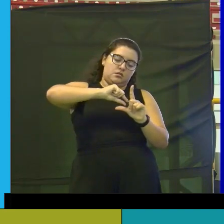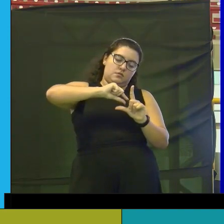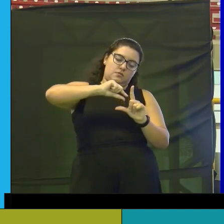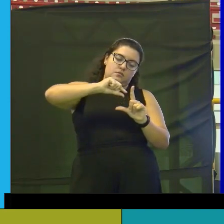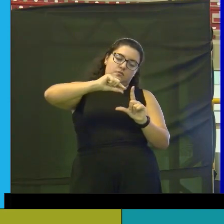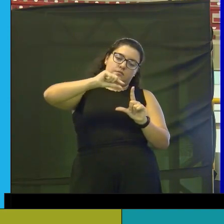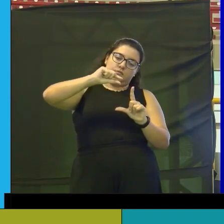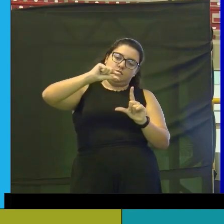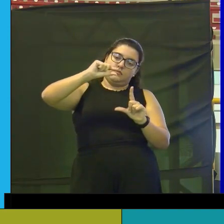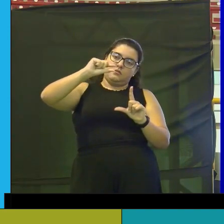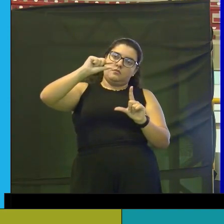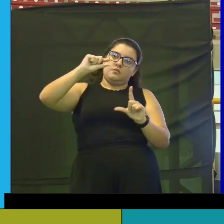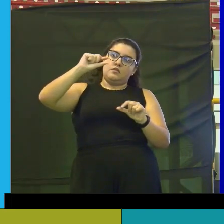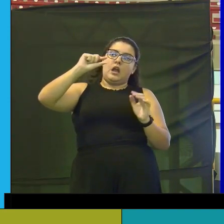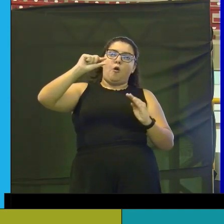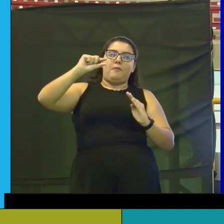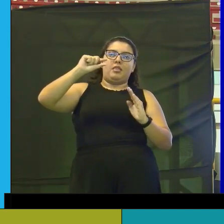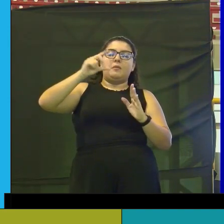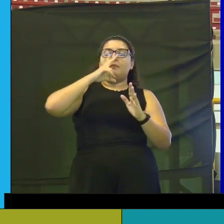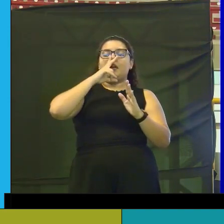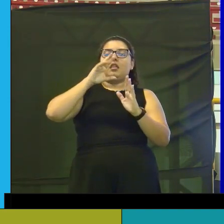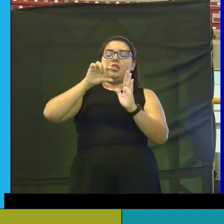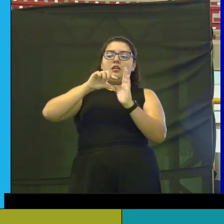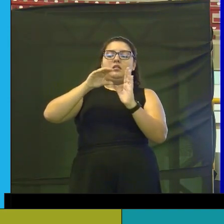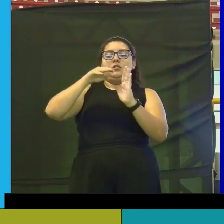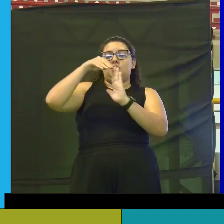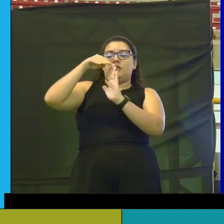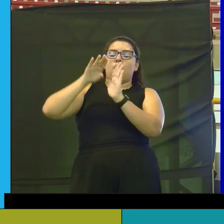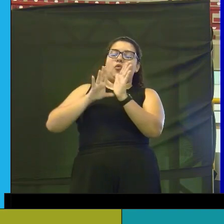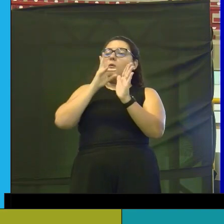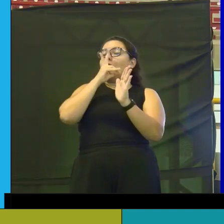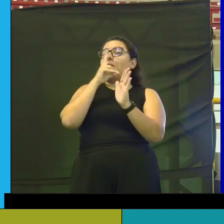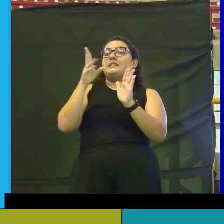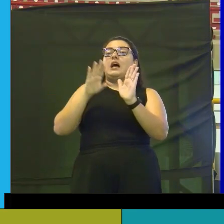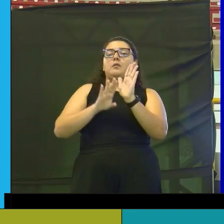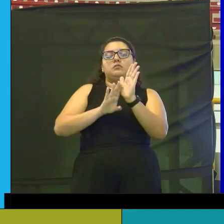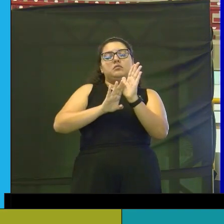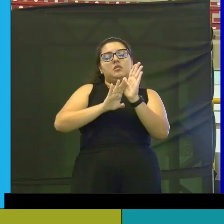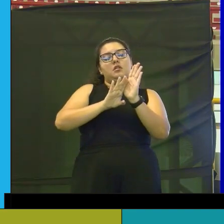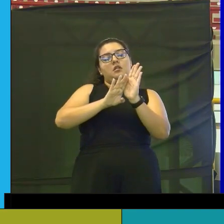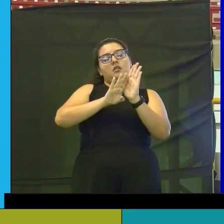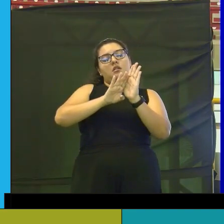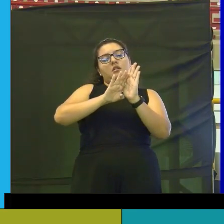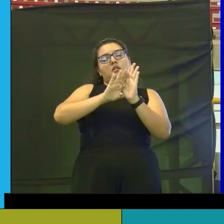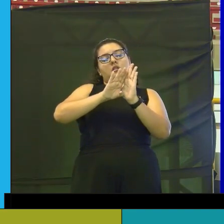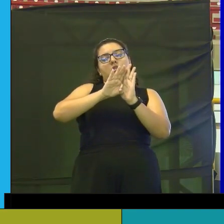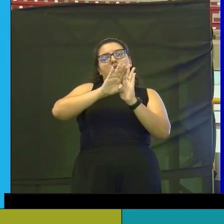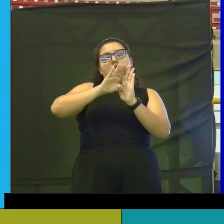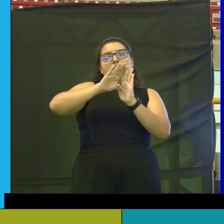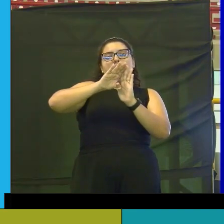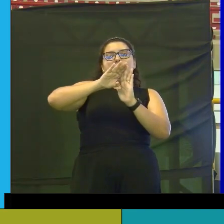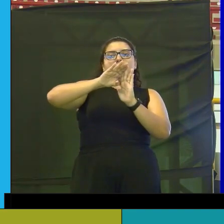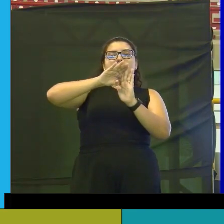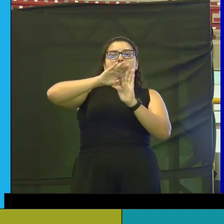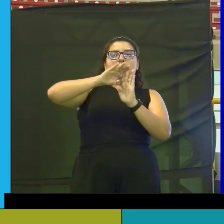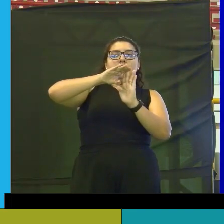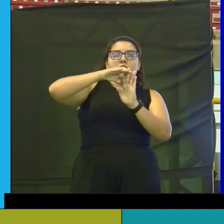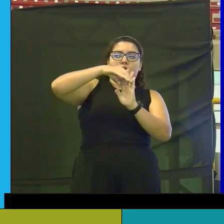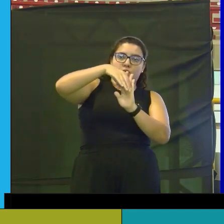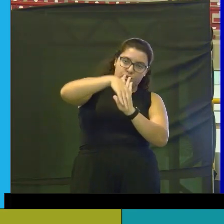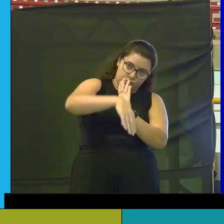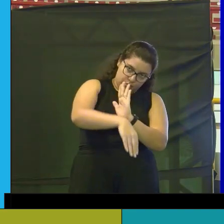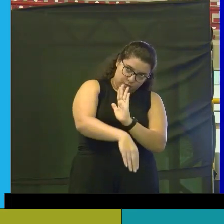a inclinação ela vai o quê? Diminuindo, até no vértice a inclinação chegar a quanto? A